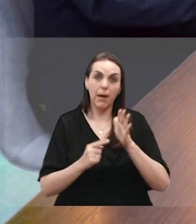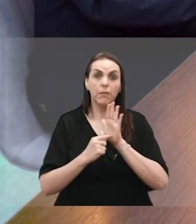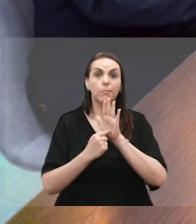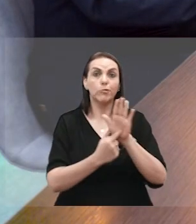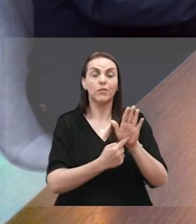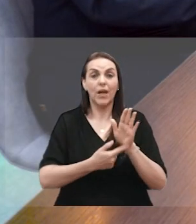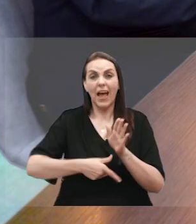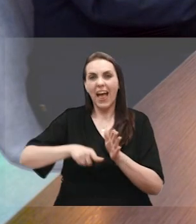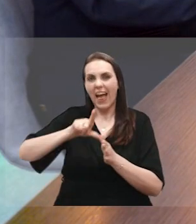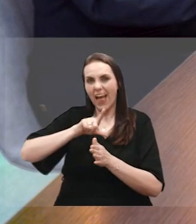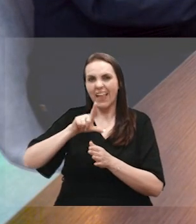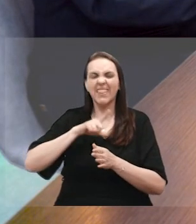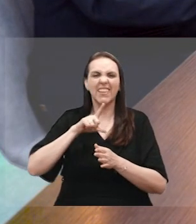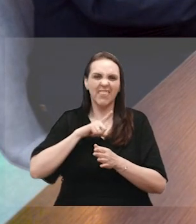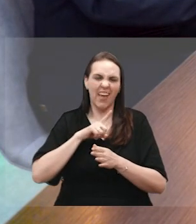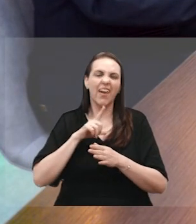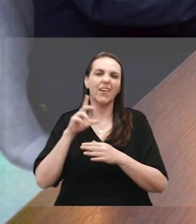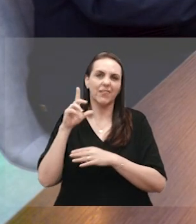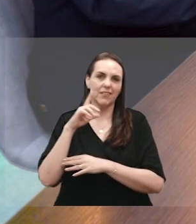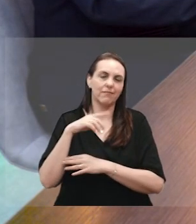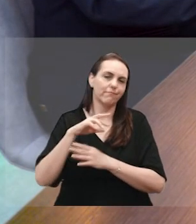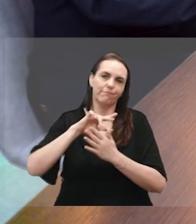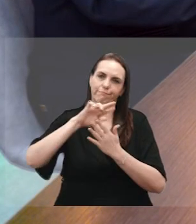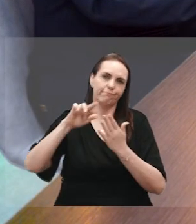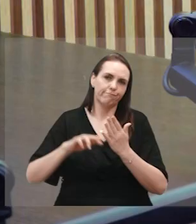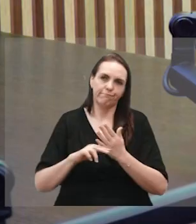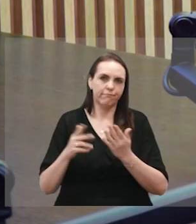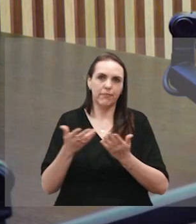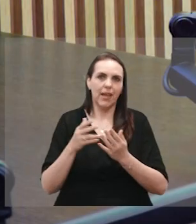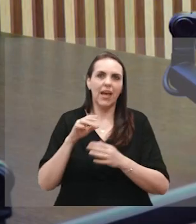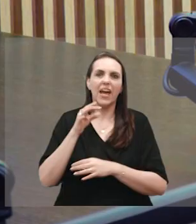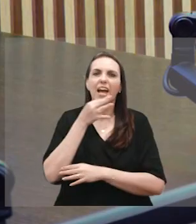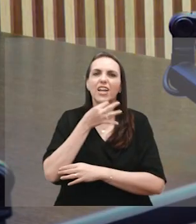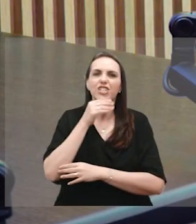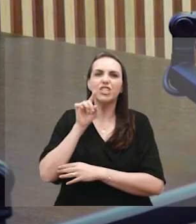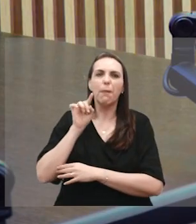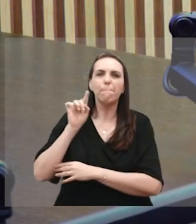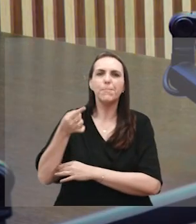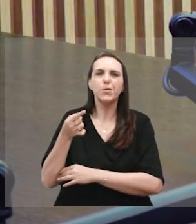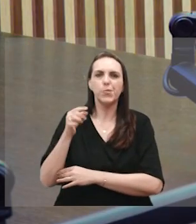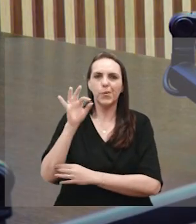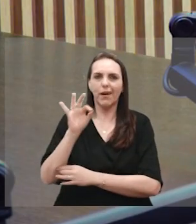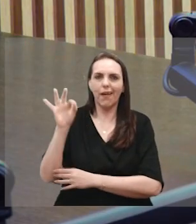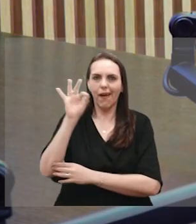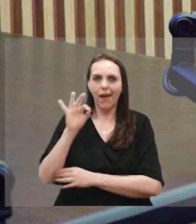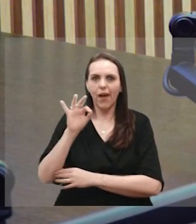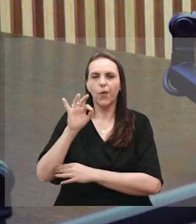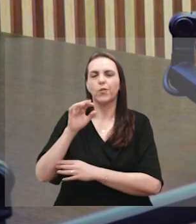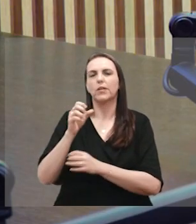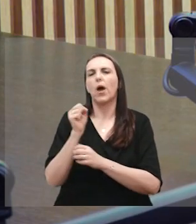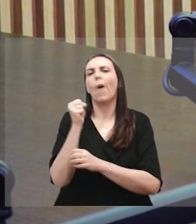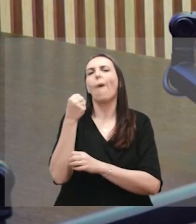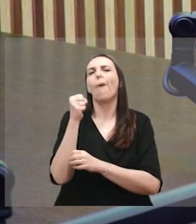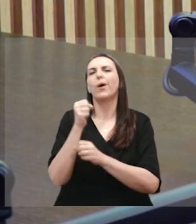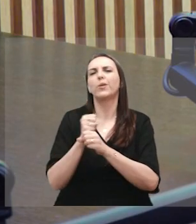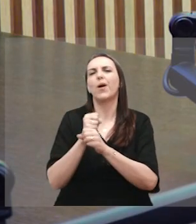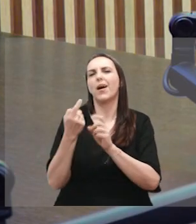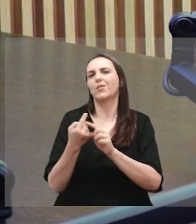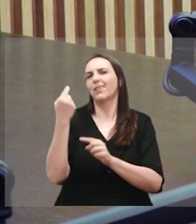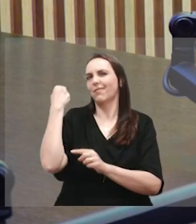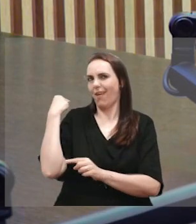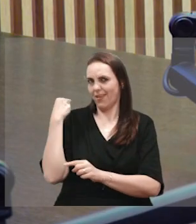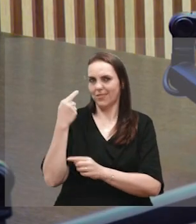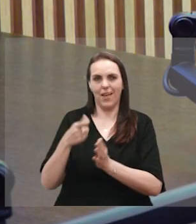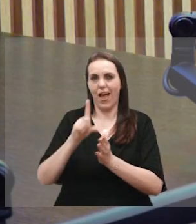mostrar isso, antes de ter Caxias Mil Grau e outras páginas que tem hoje, há 8, 9 anos atrás. E aí comecei a